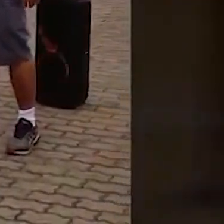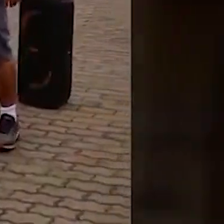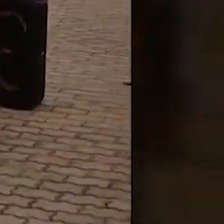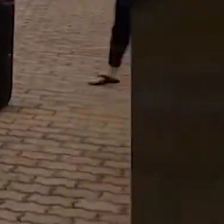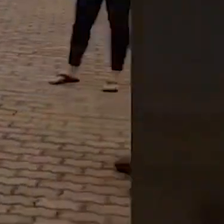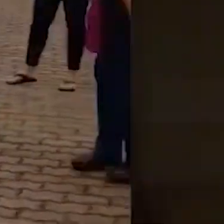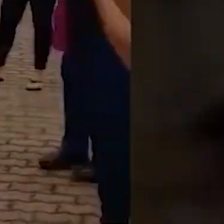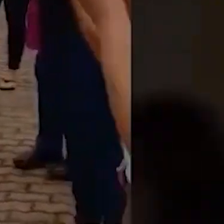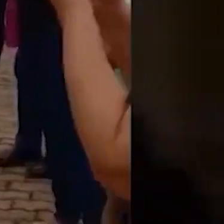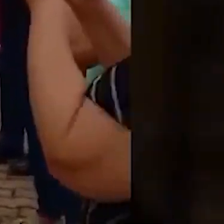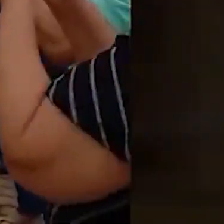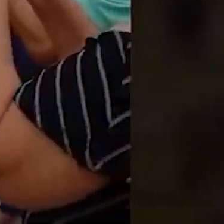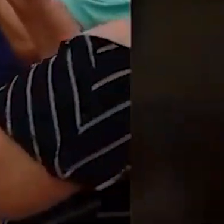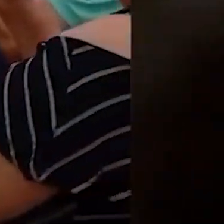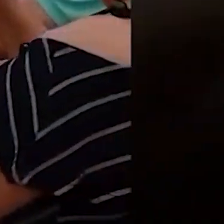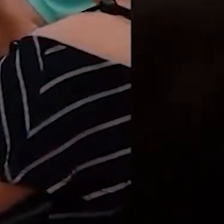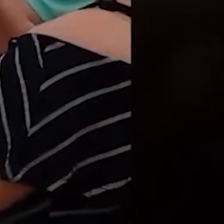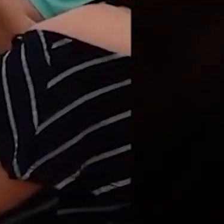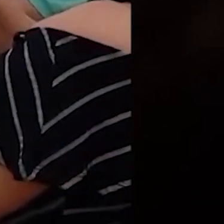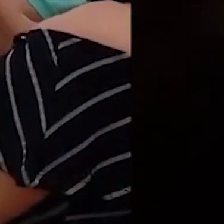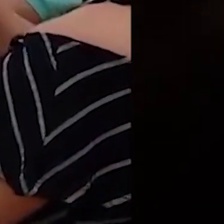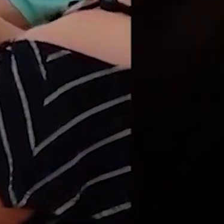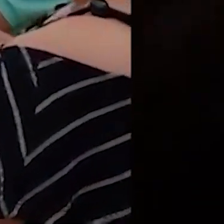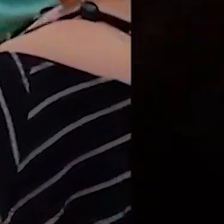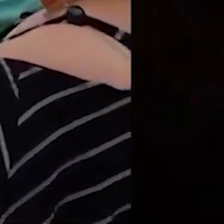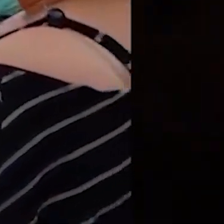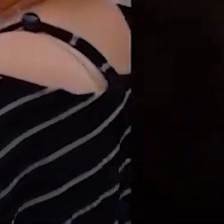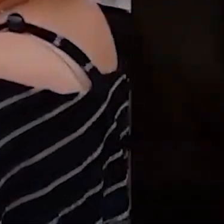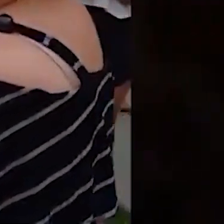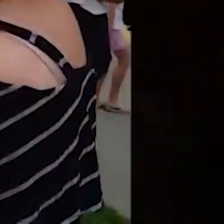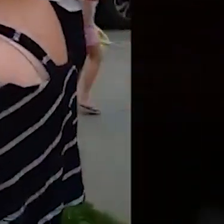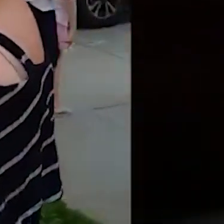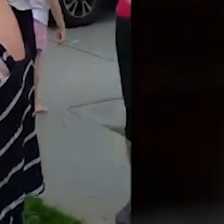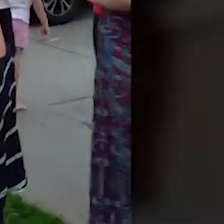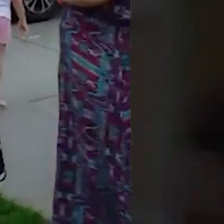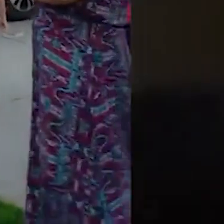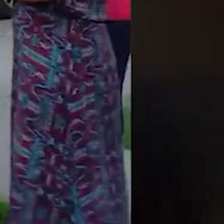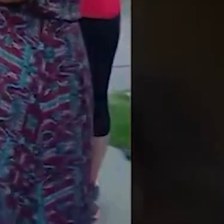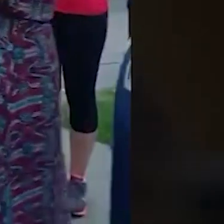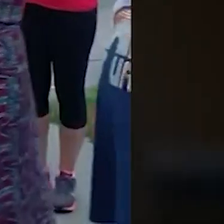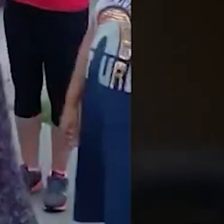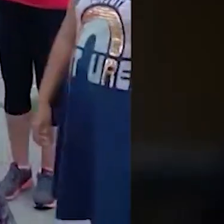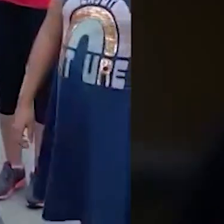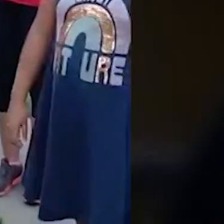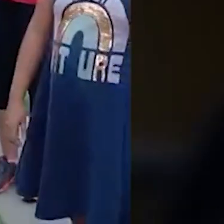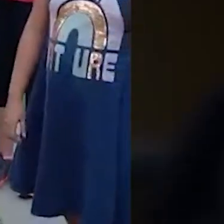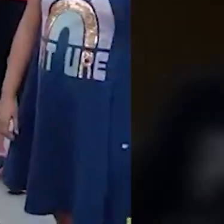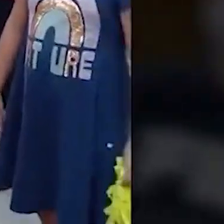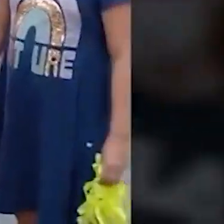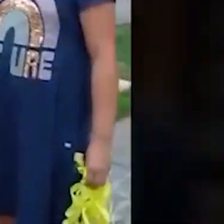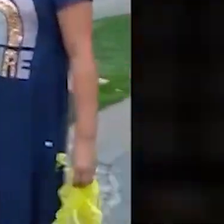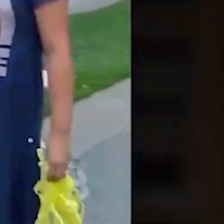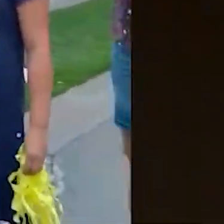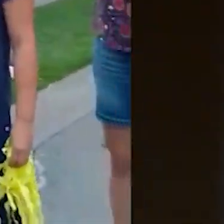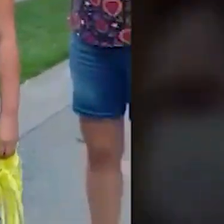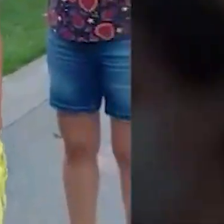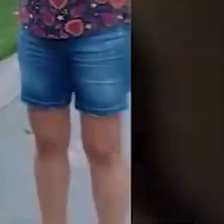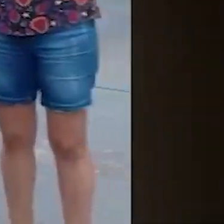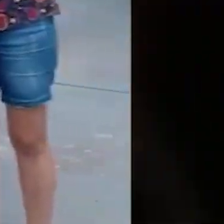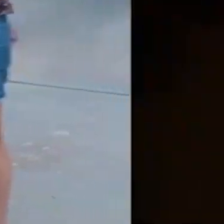Jesus está te ensinando a ser forte. Nem tudo aquilo que é mal vem pra morte.